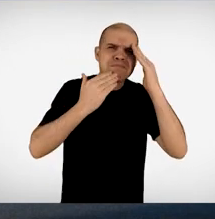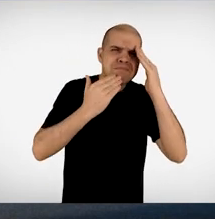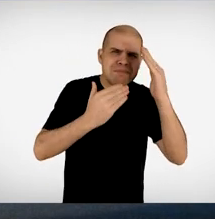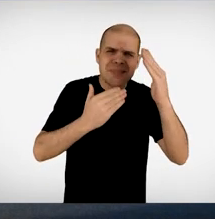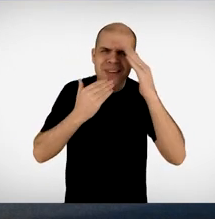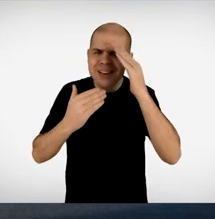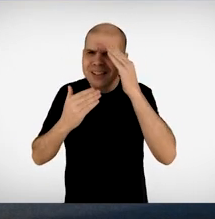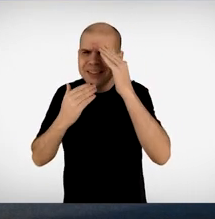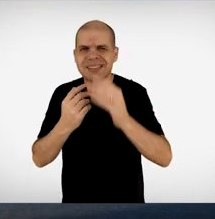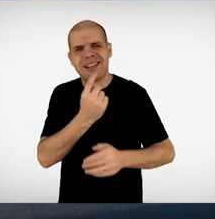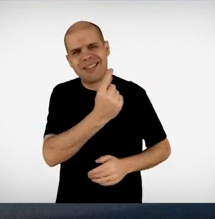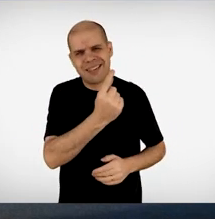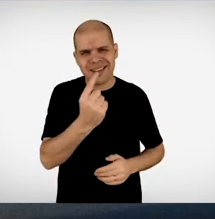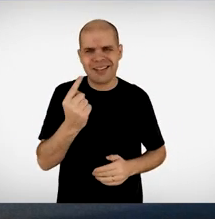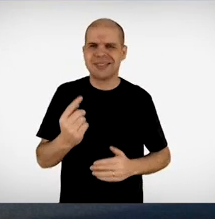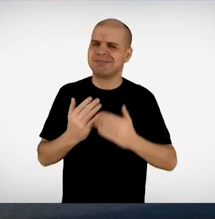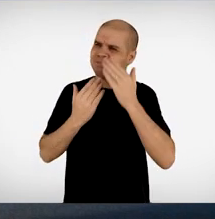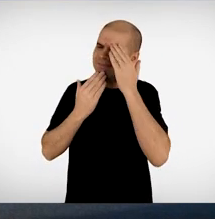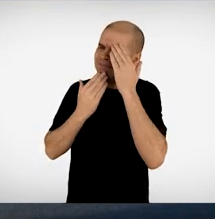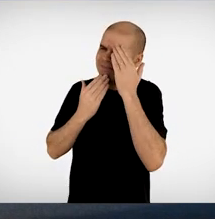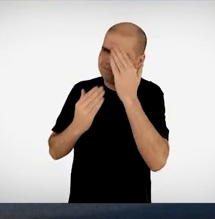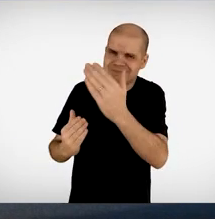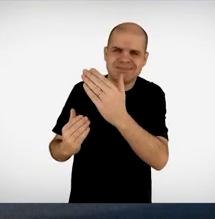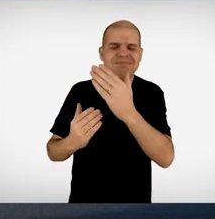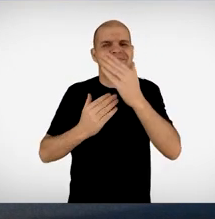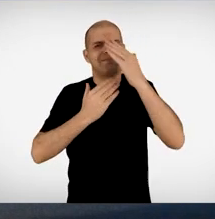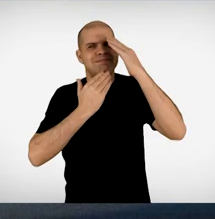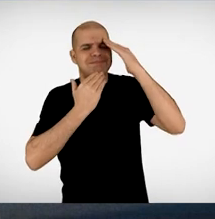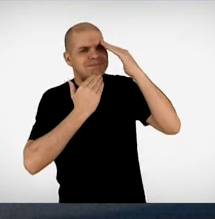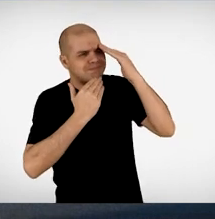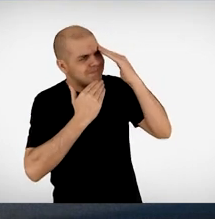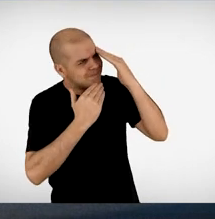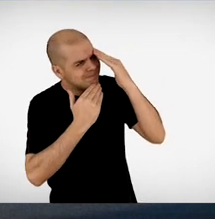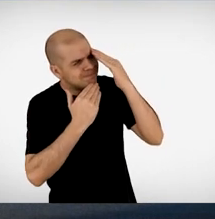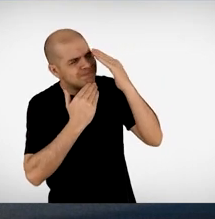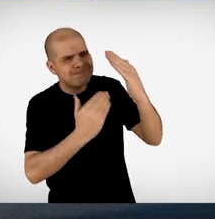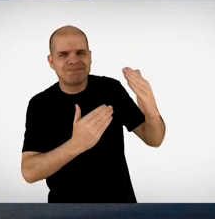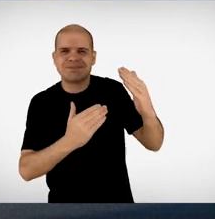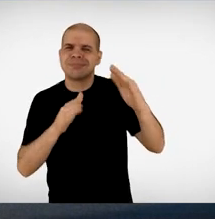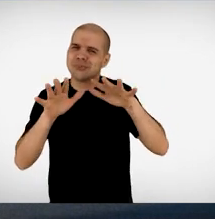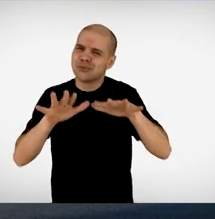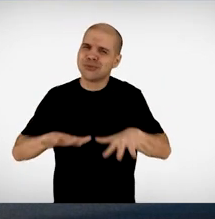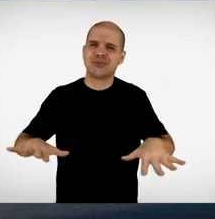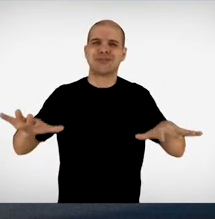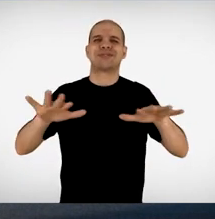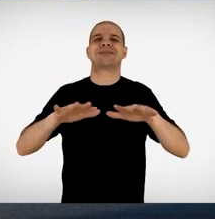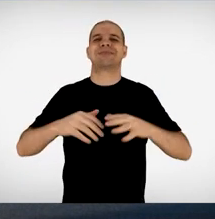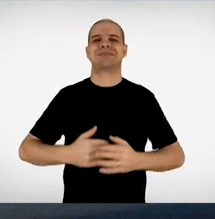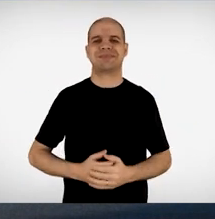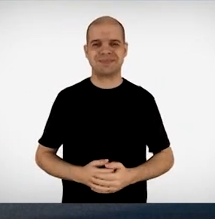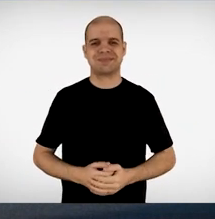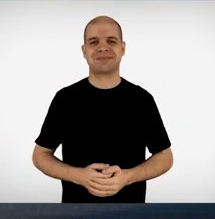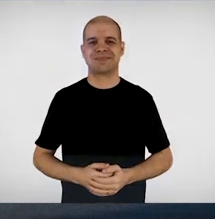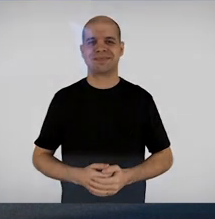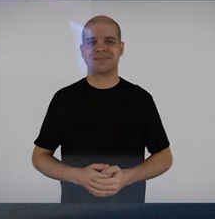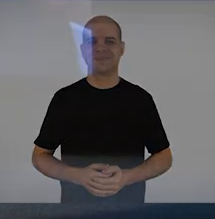próximo. Muito obrigada por estarem aqui. Muito obrigada, Marielle. Muito obrigada, Tati. Obrigada.